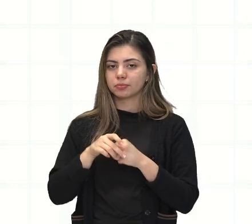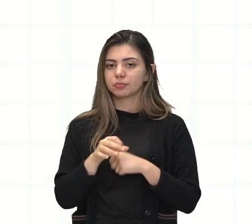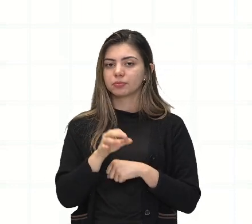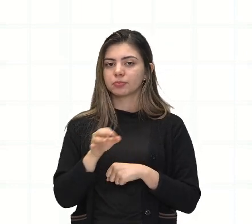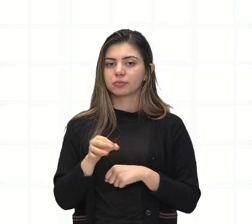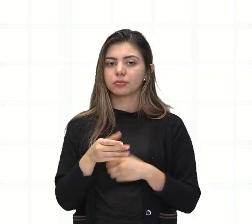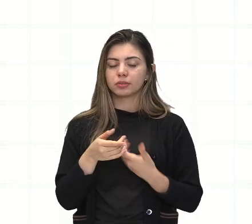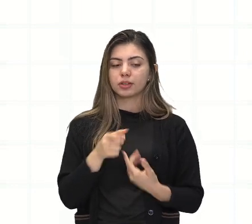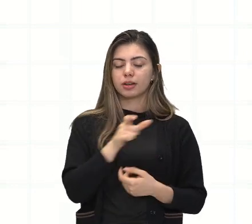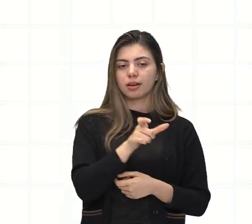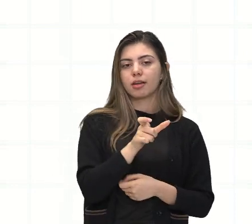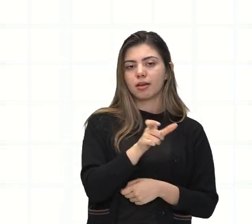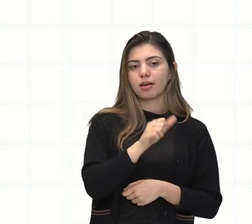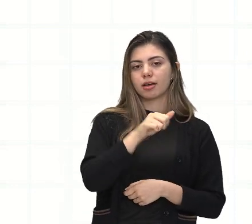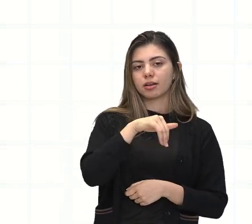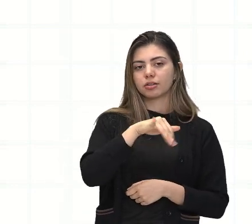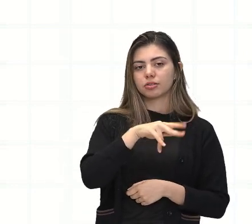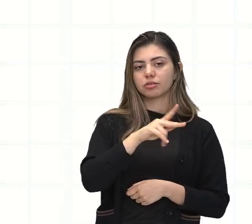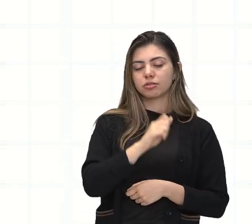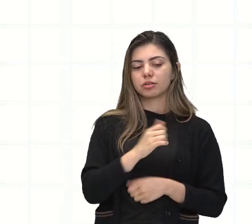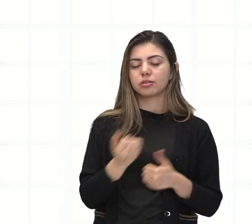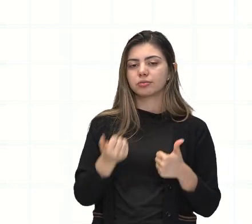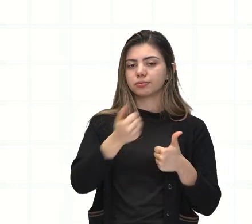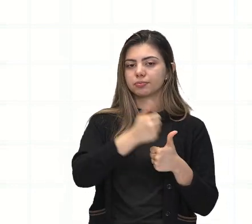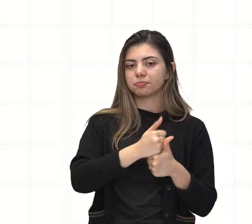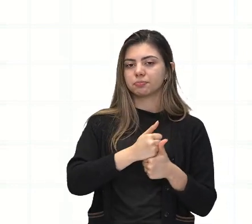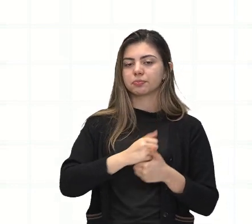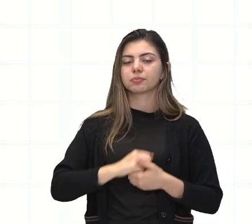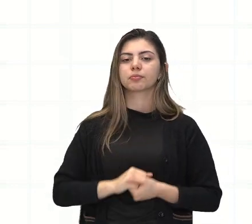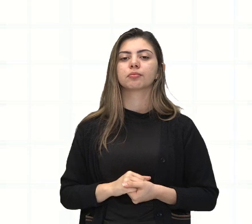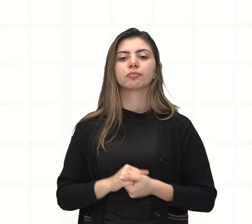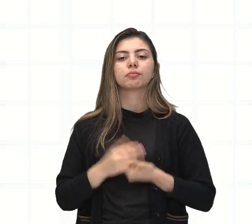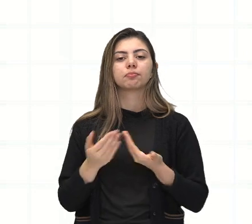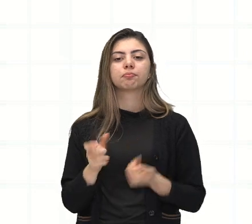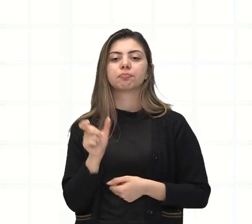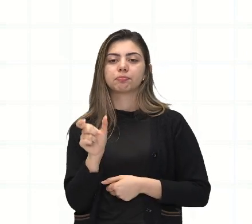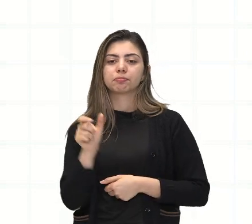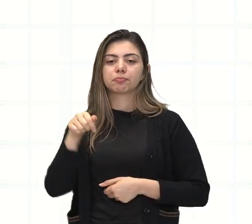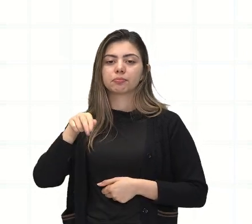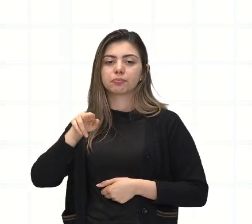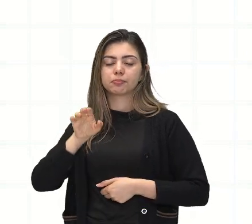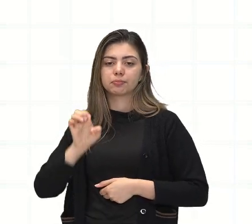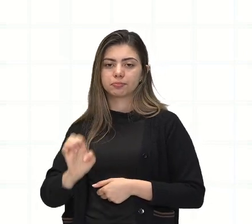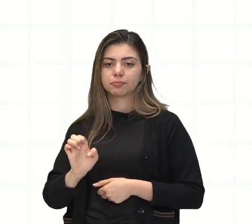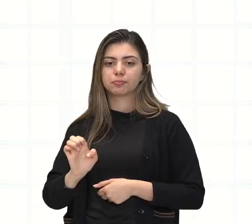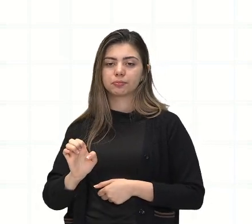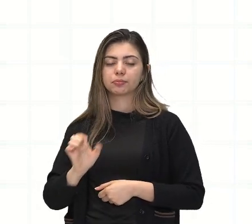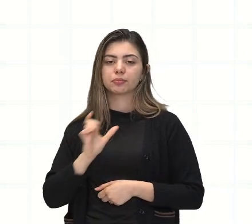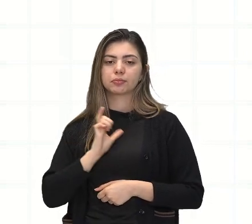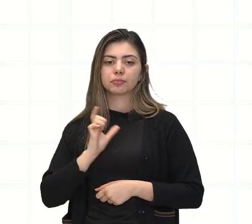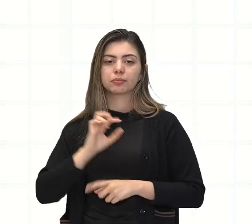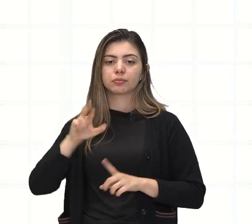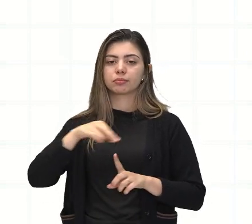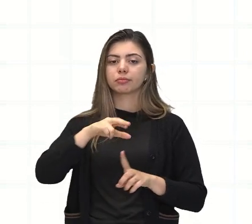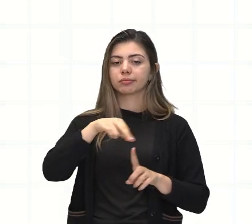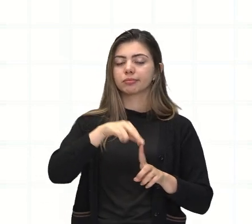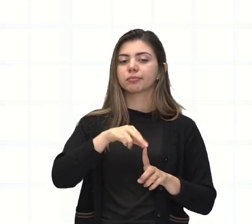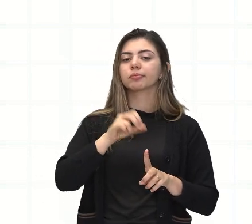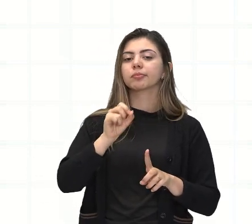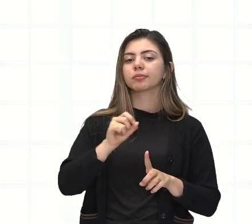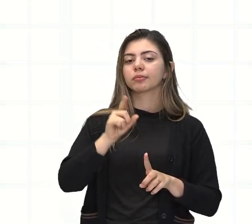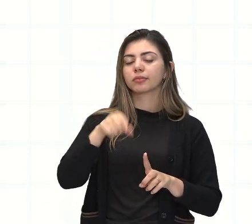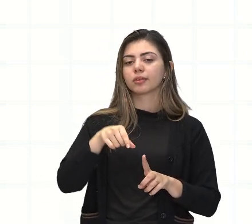a Aninha, que é esse ser, né? E a palavra que faz referência